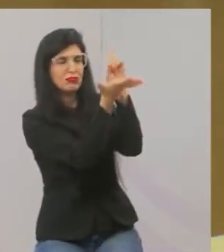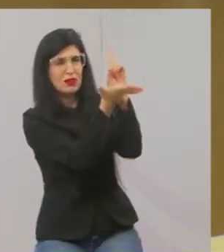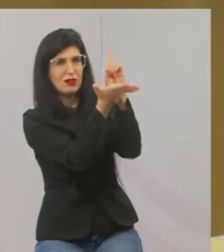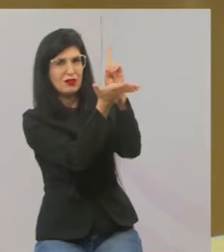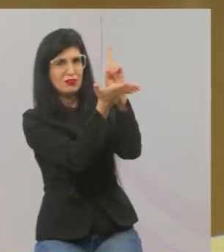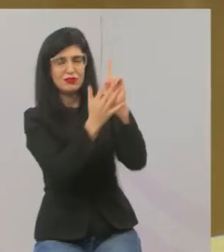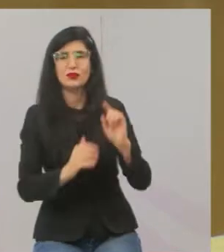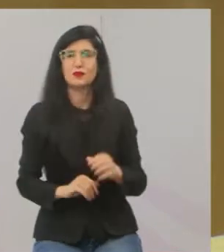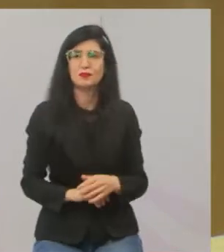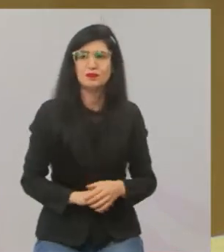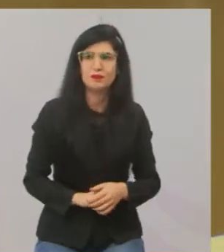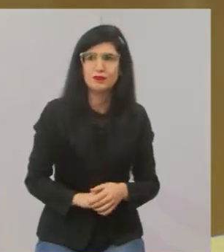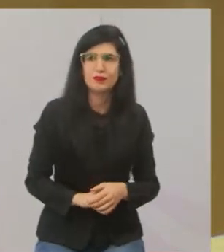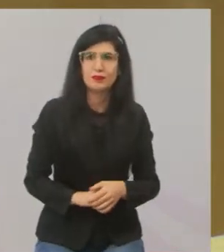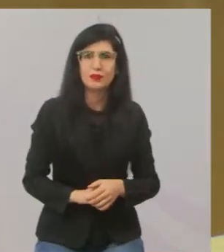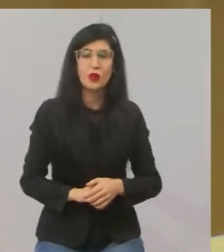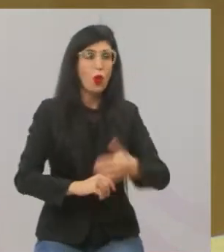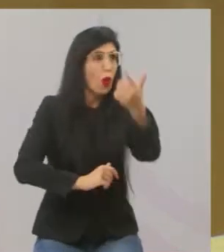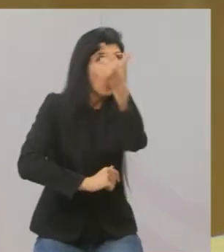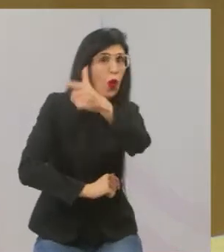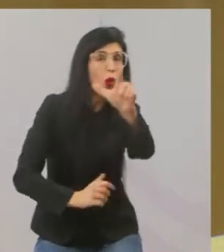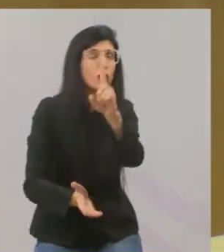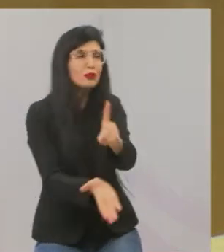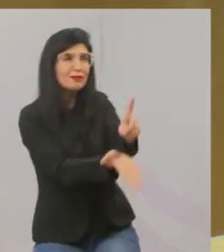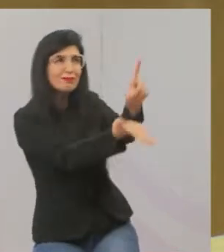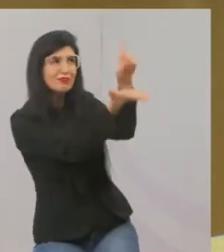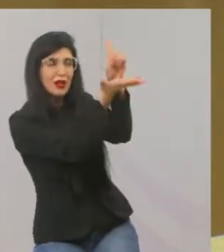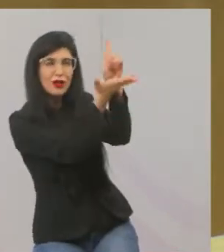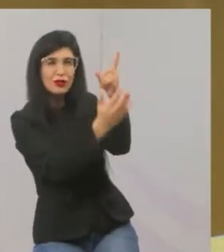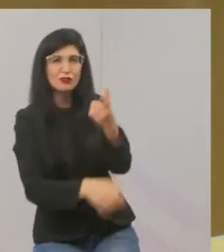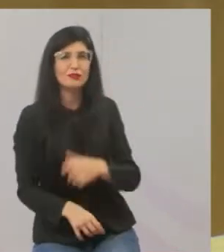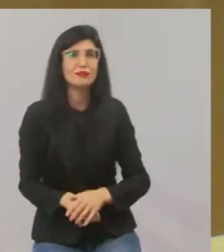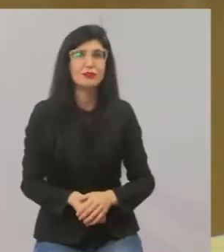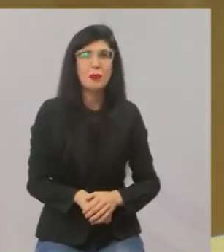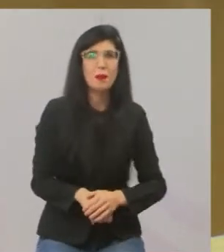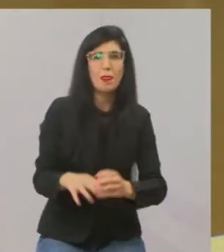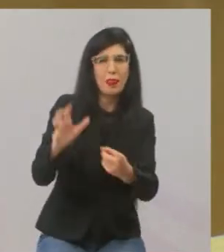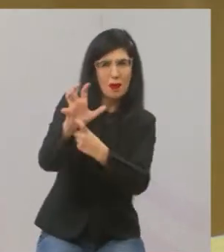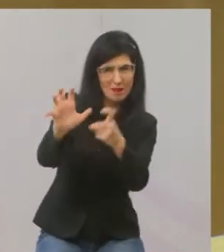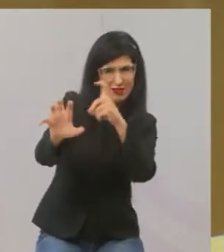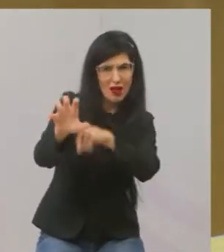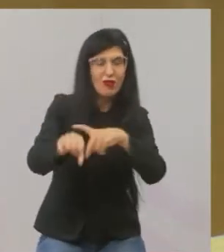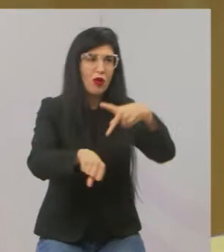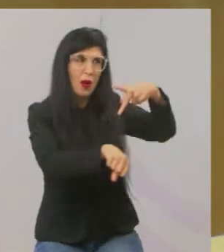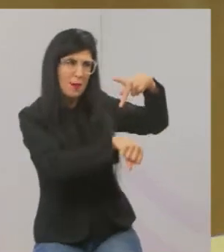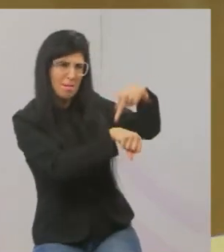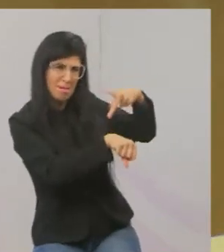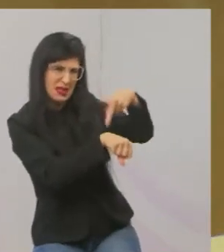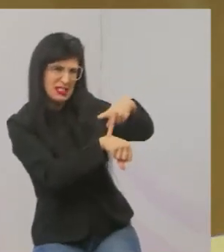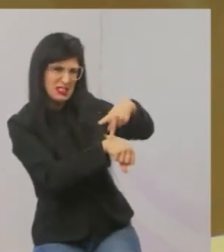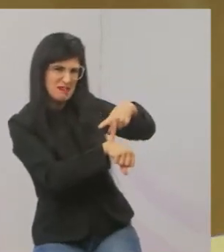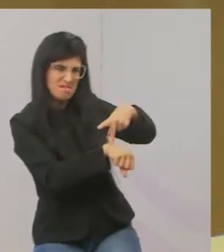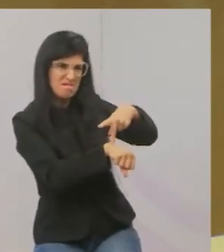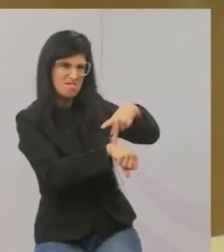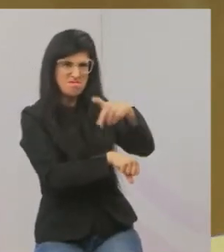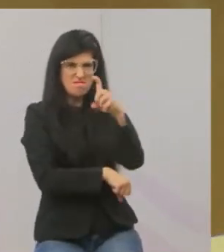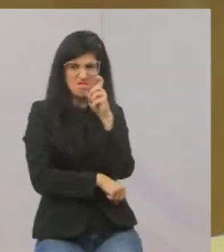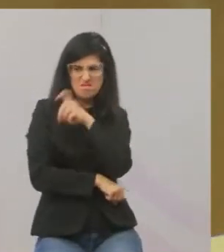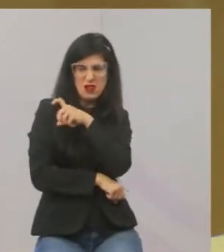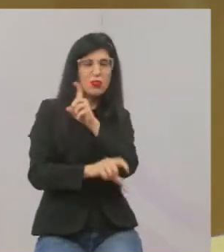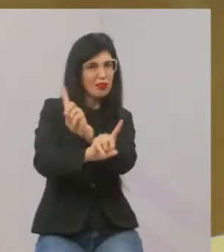fora de mim? Não existe outra rocha. Eu não conheço nenhuma.